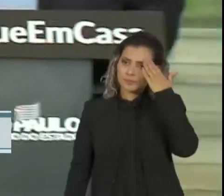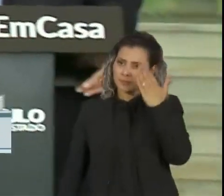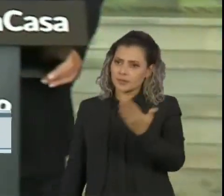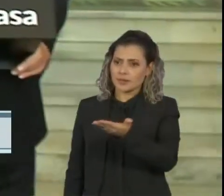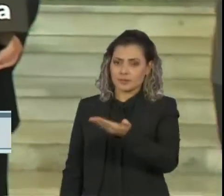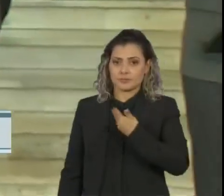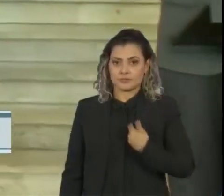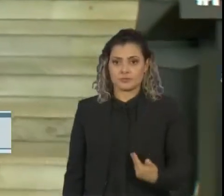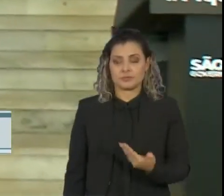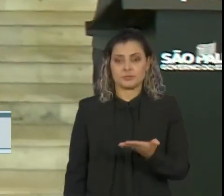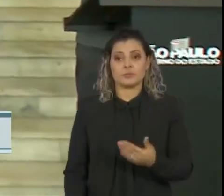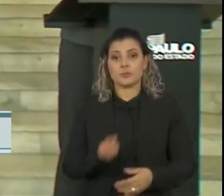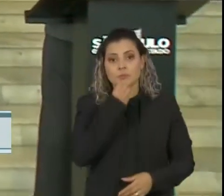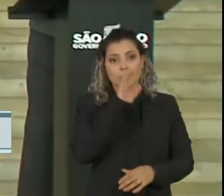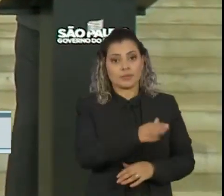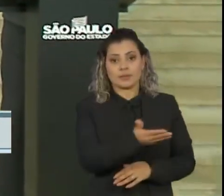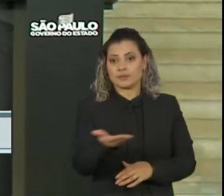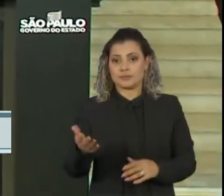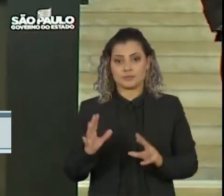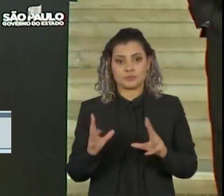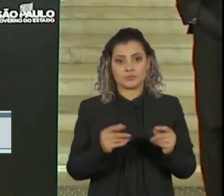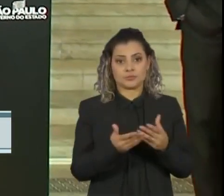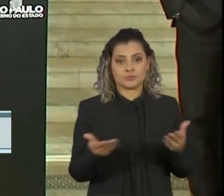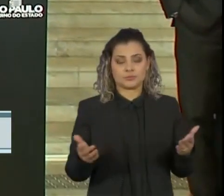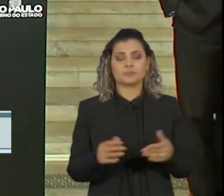governador. Boa tarde a todos.